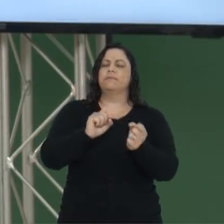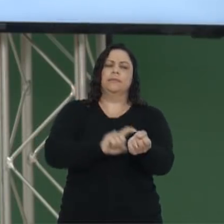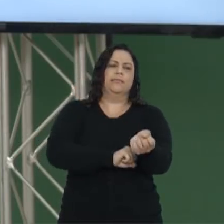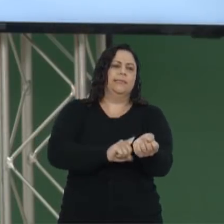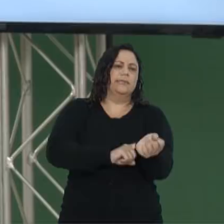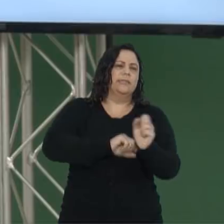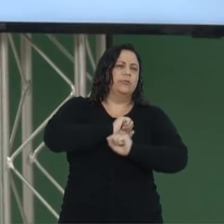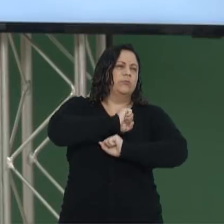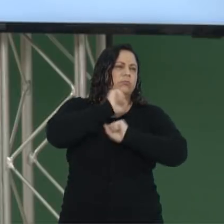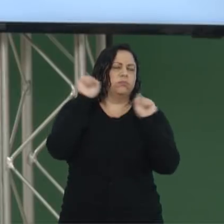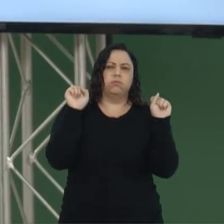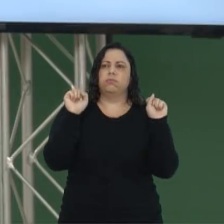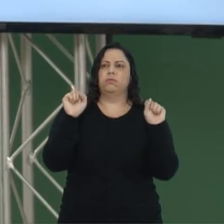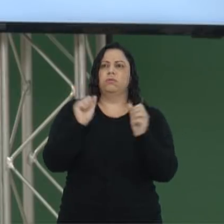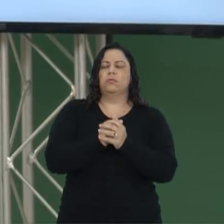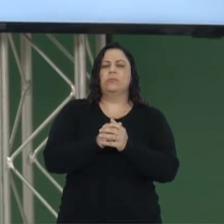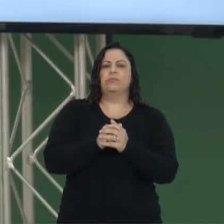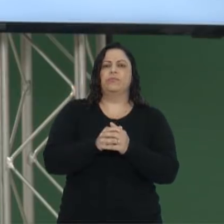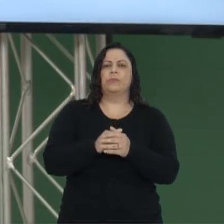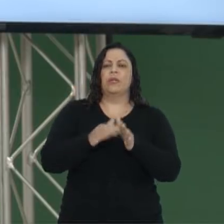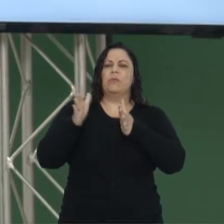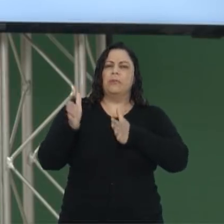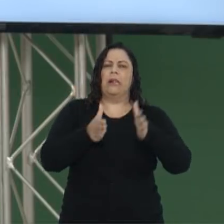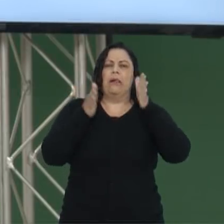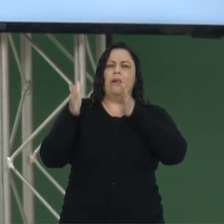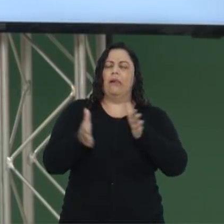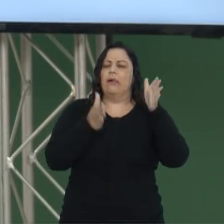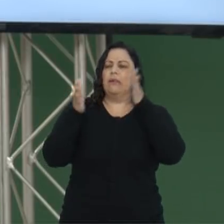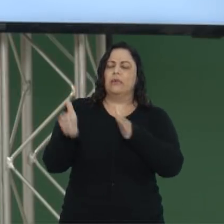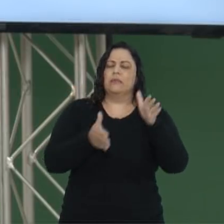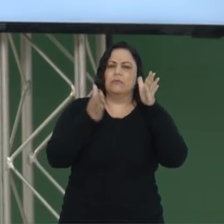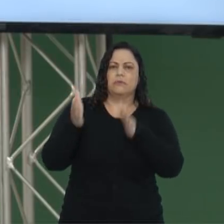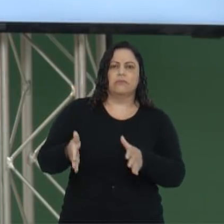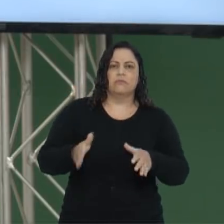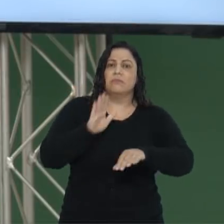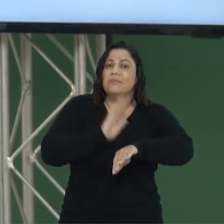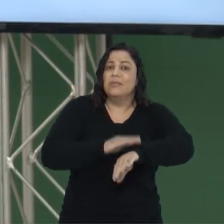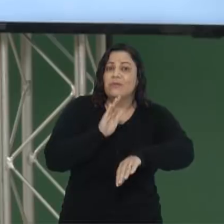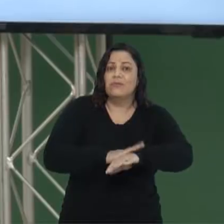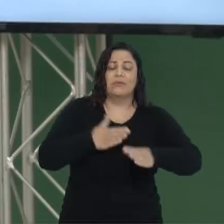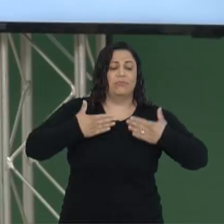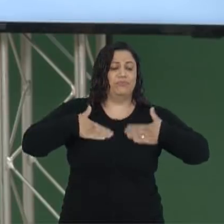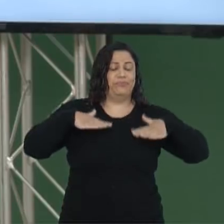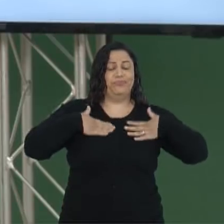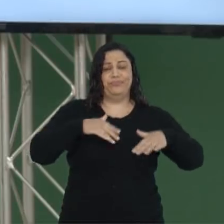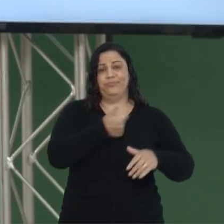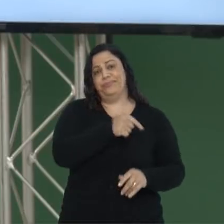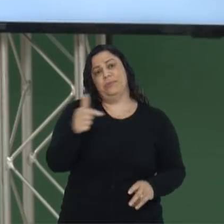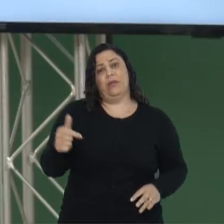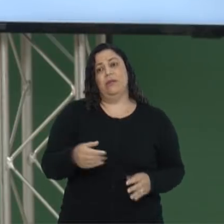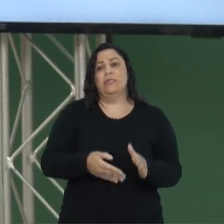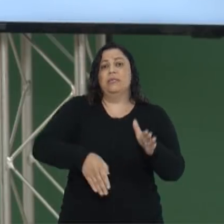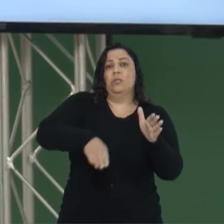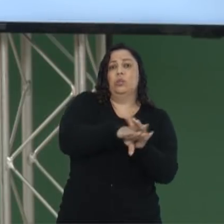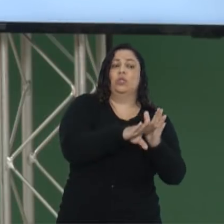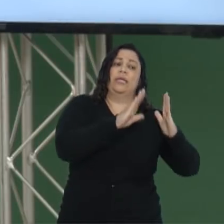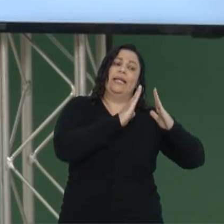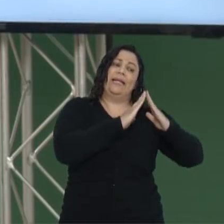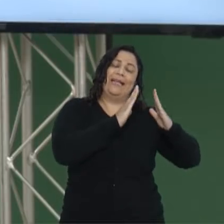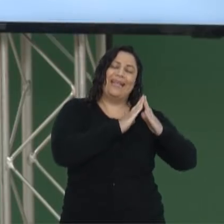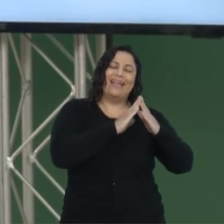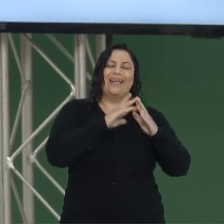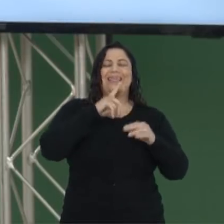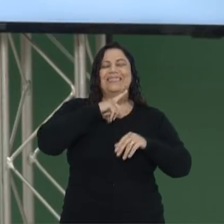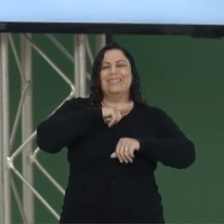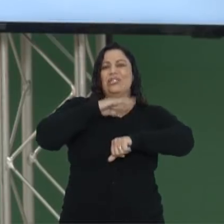até automática e muito mecânica, ele não tem esse tempo, né? Se ele chegar em casa e conseguir liberar um tempo